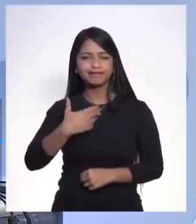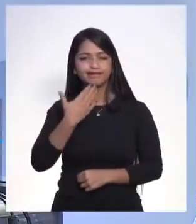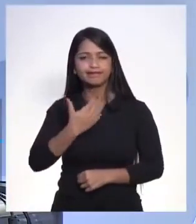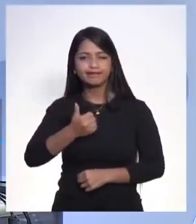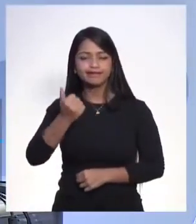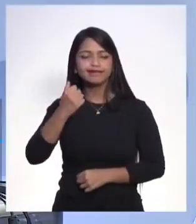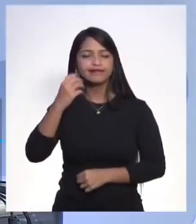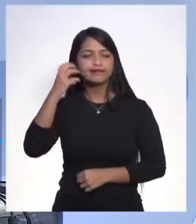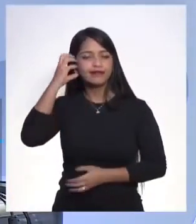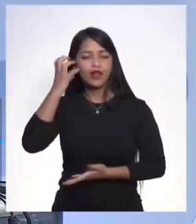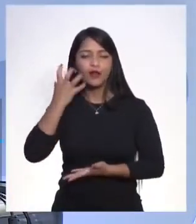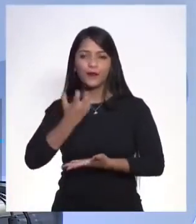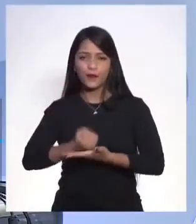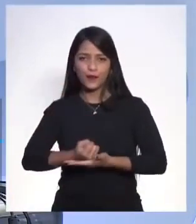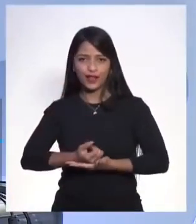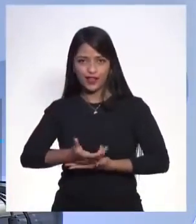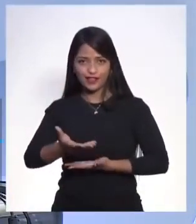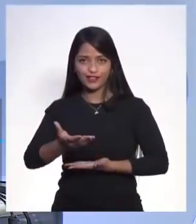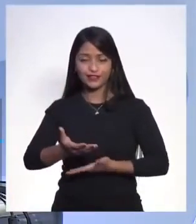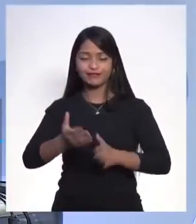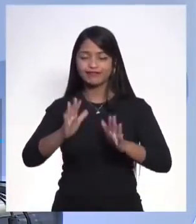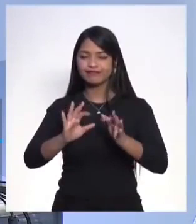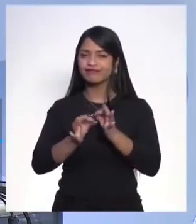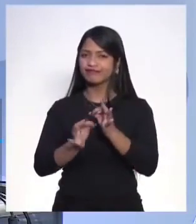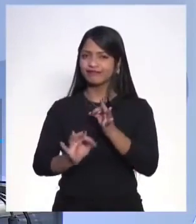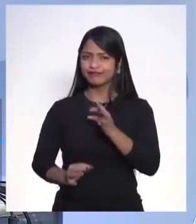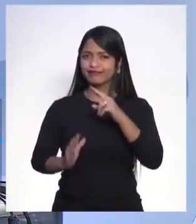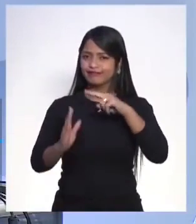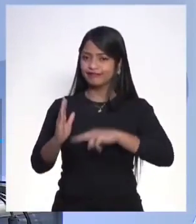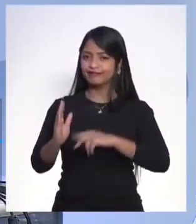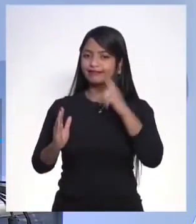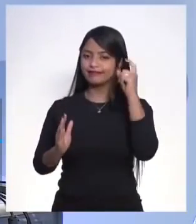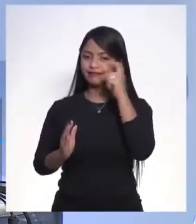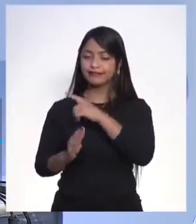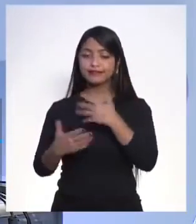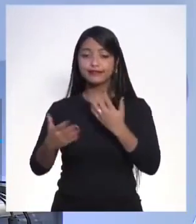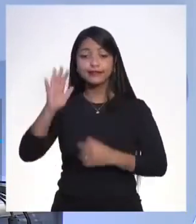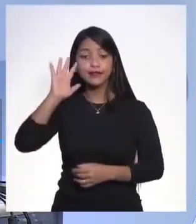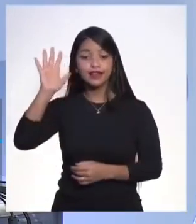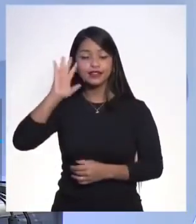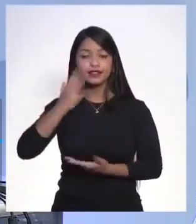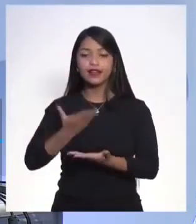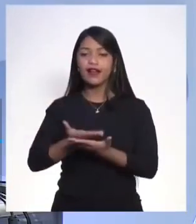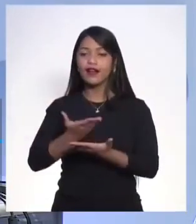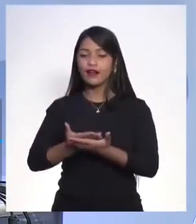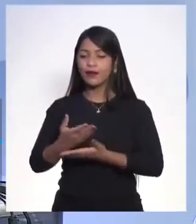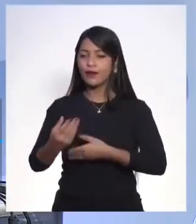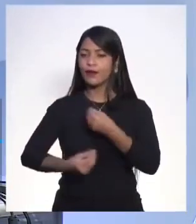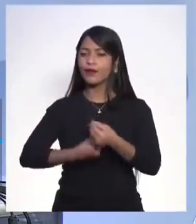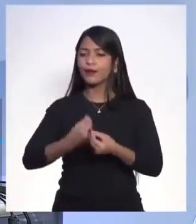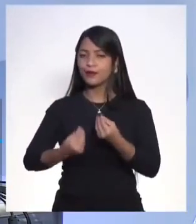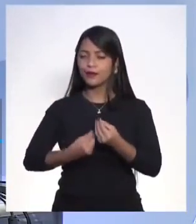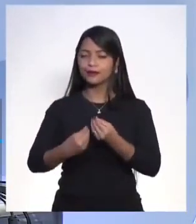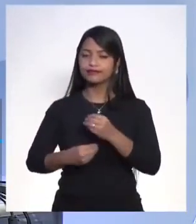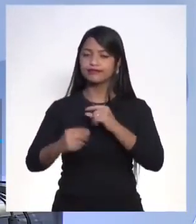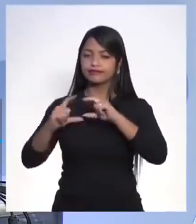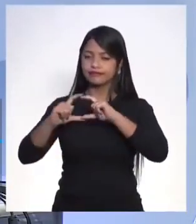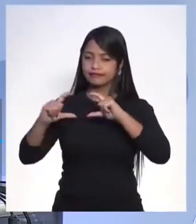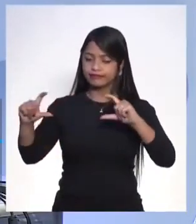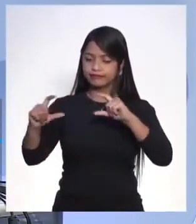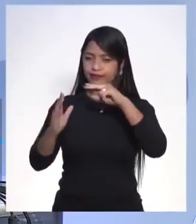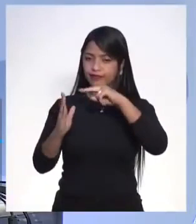podcast. Mesmo gravando um podcast, ainda é um texto longo para se ler. Se fosse na sala de aula, o que nós faríamos? Leríamos por